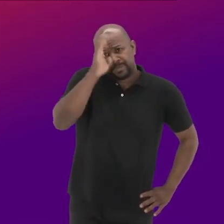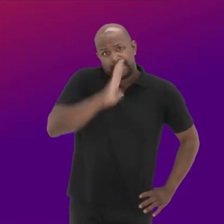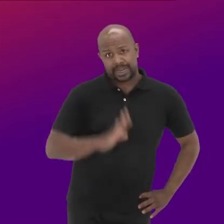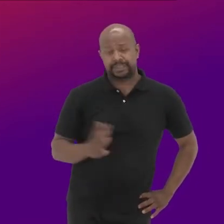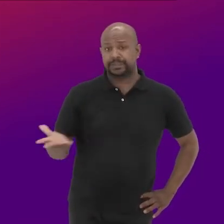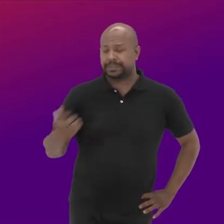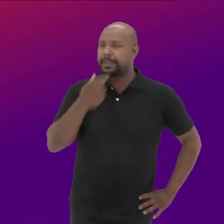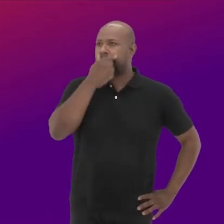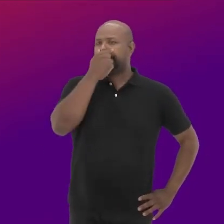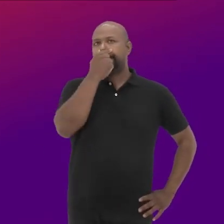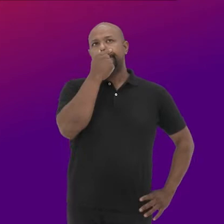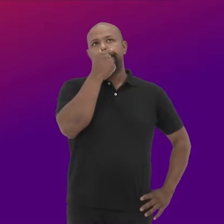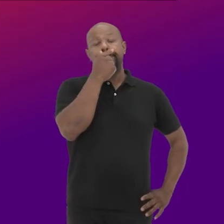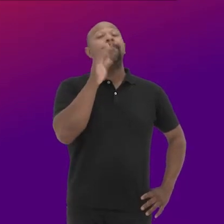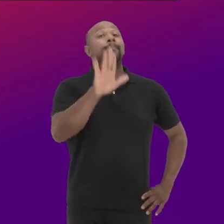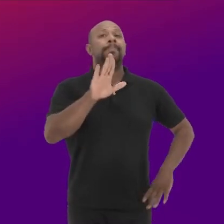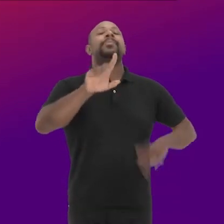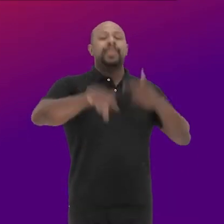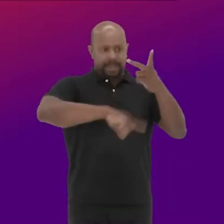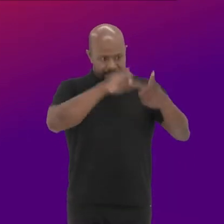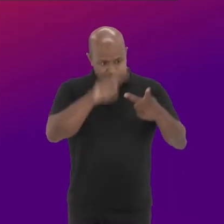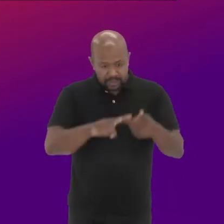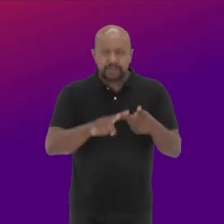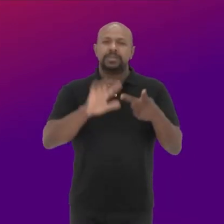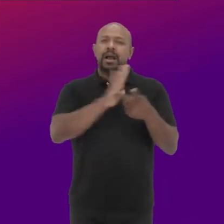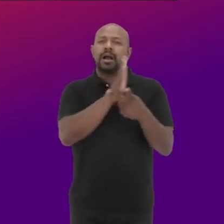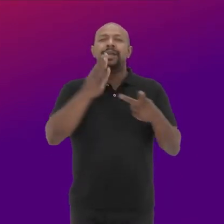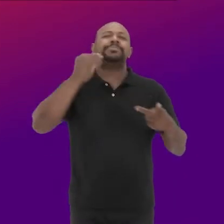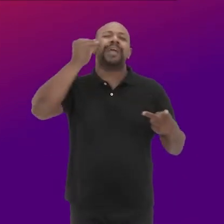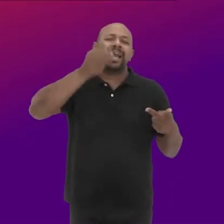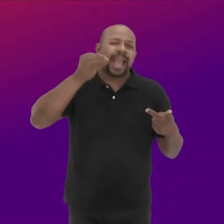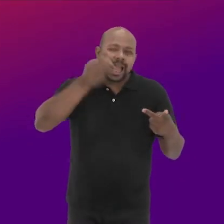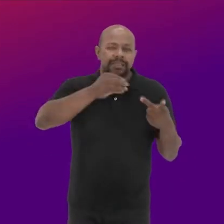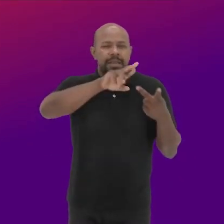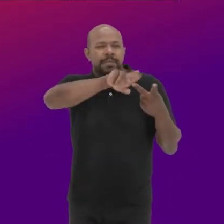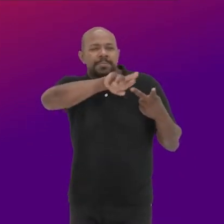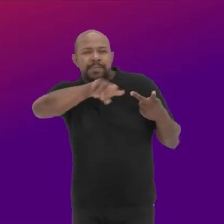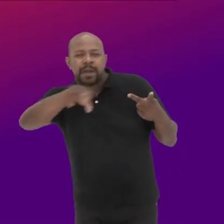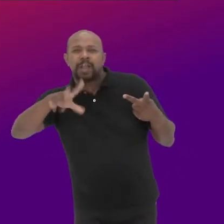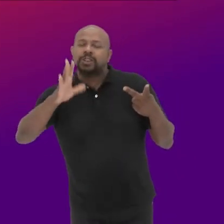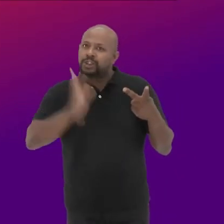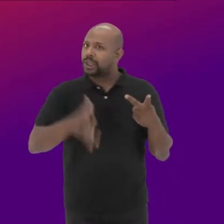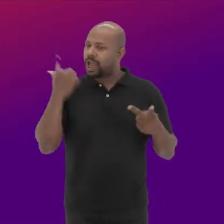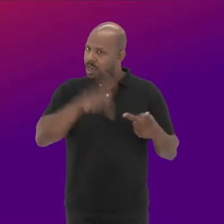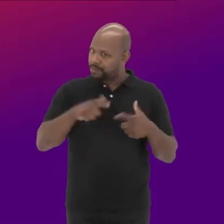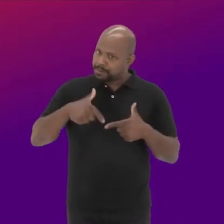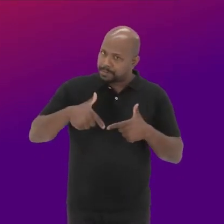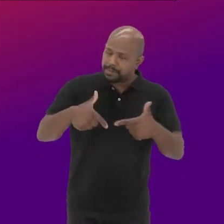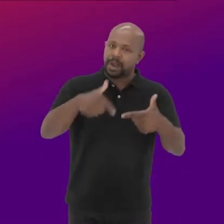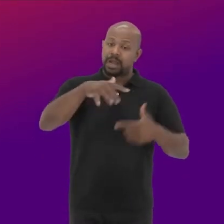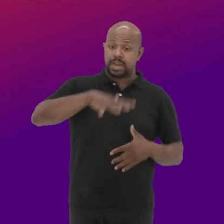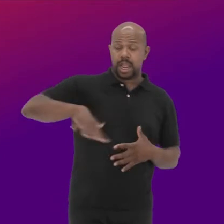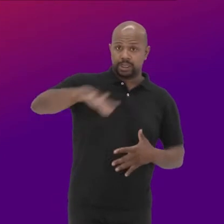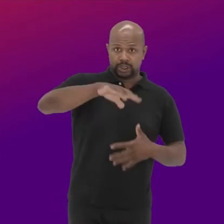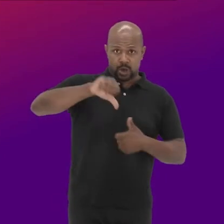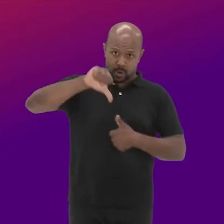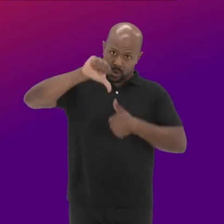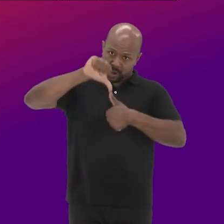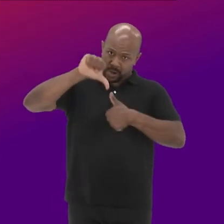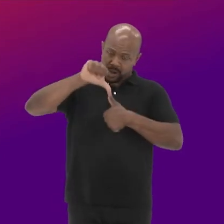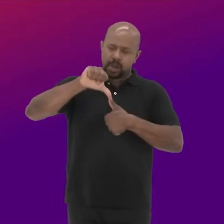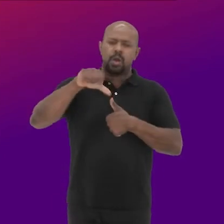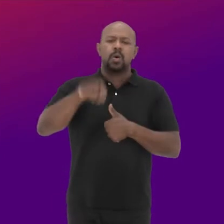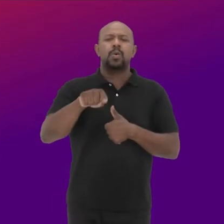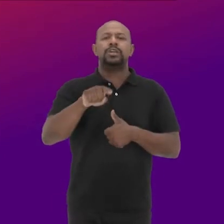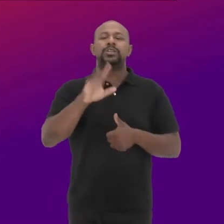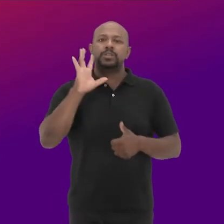Brasil. E depois eu gostaria de dividir algumas das experiências que nós estamos realizando na região